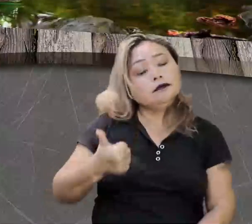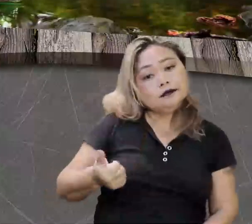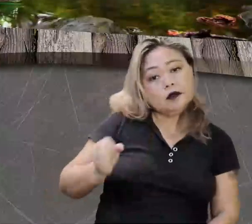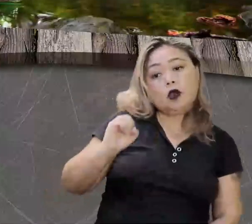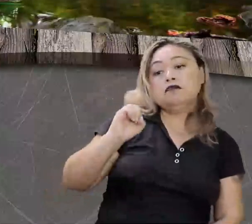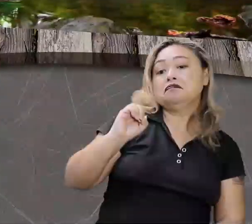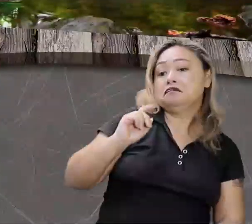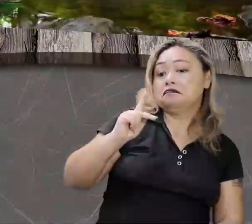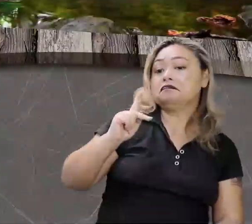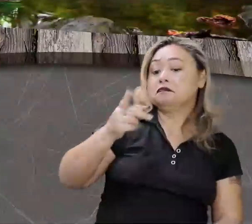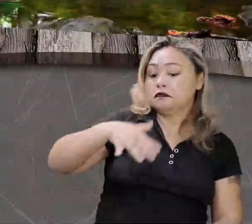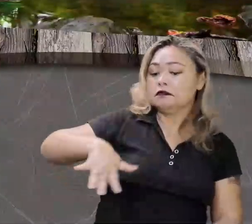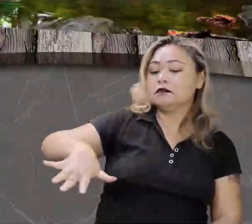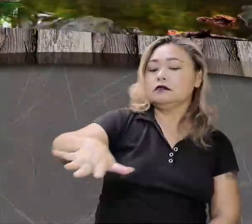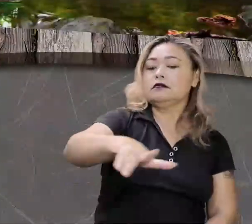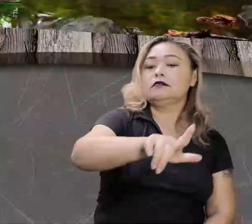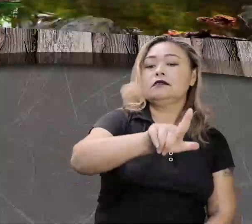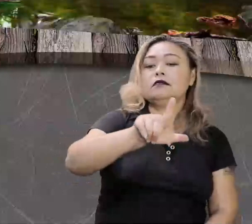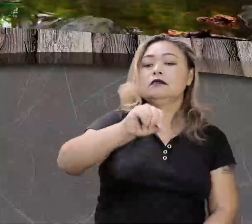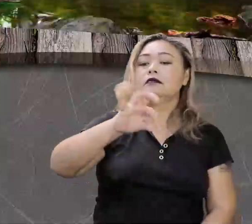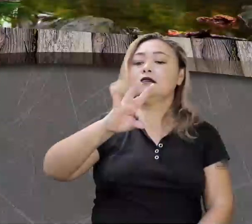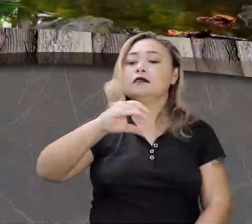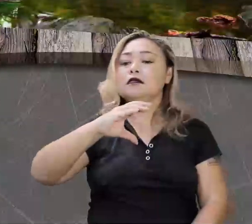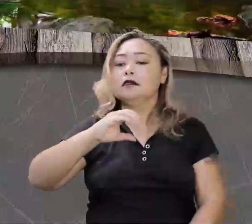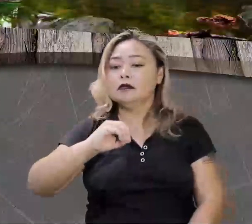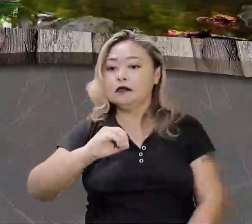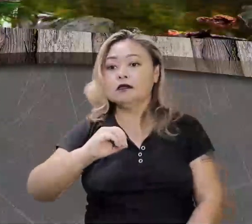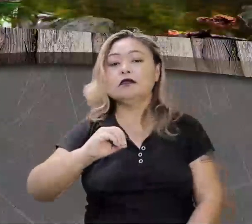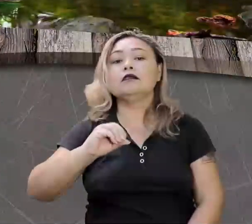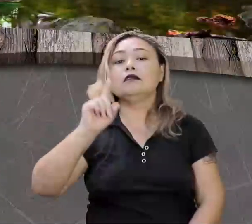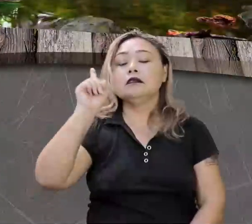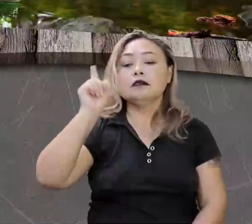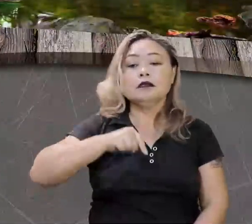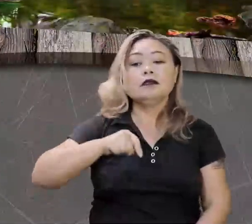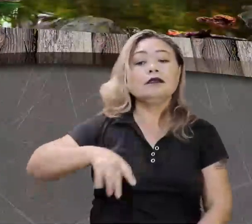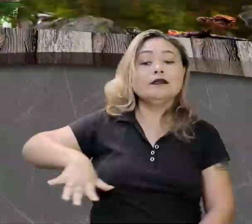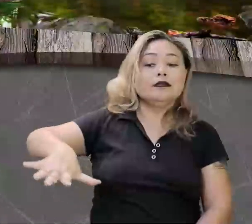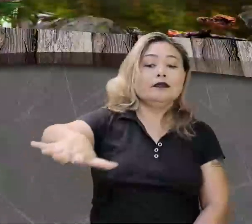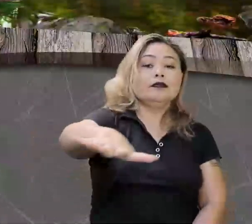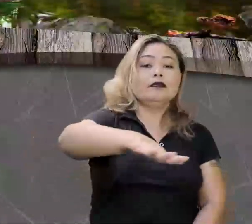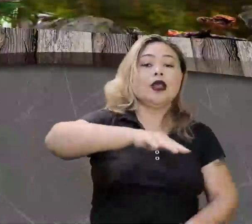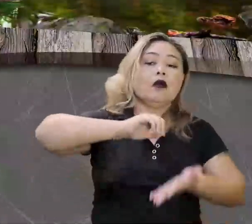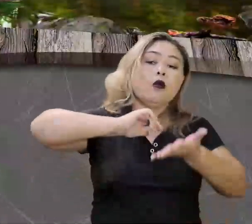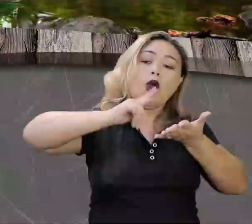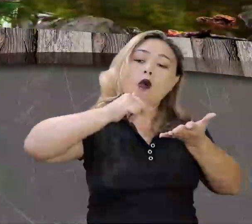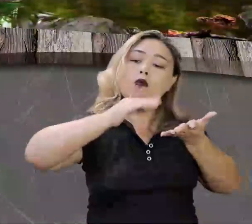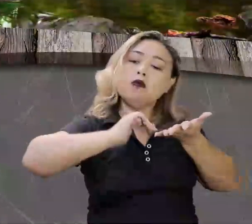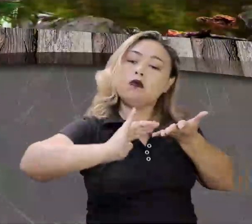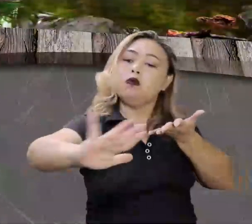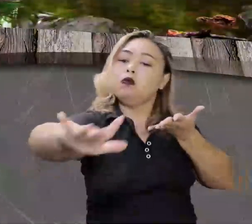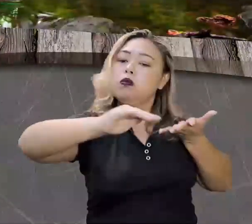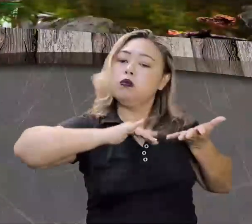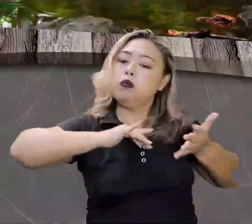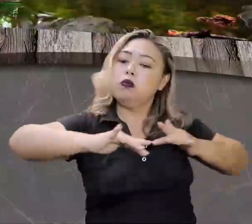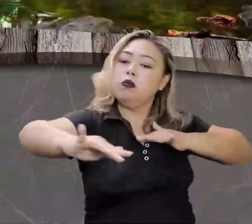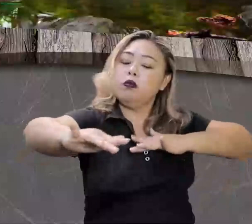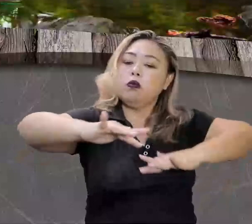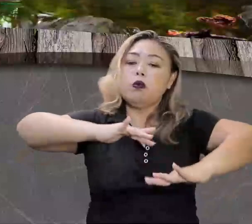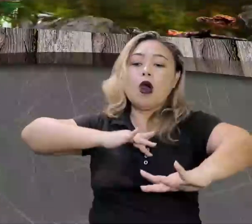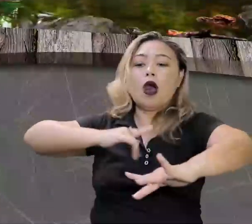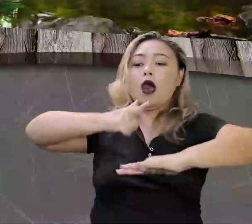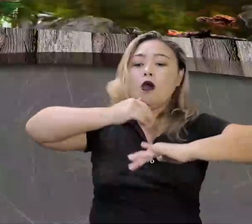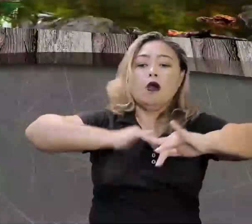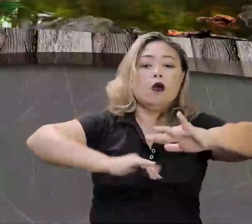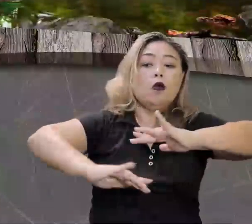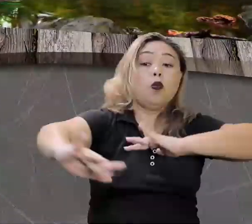Opa! Eu tenho um ambiente lótico, um ambiente com muita fluidez, muito movimento,